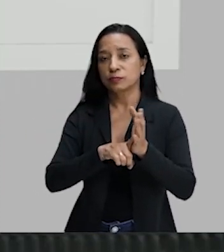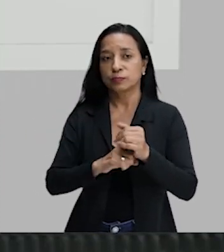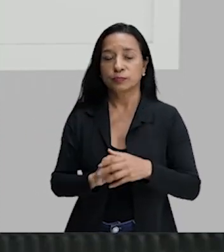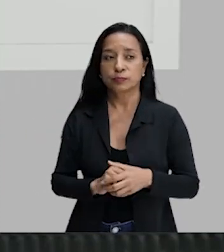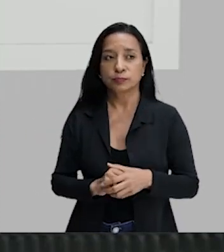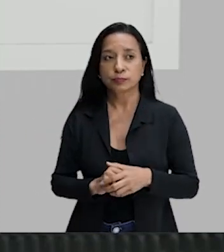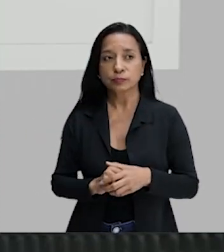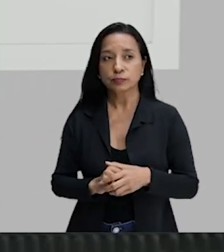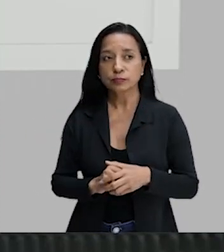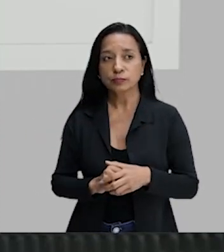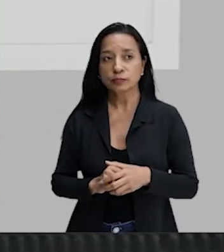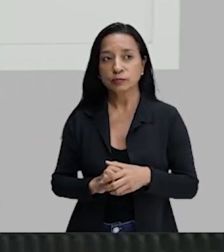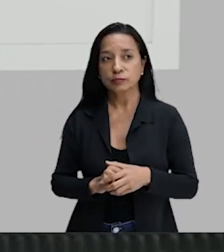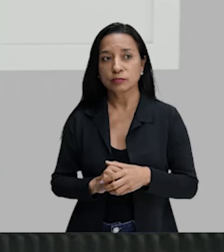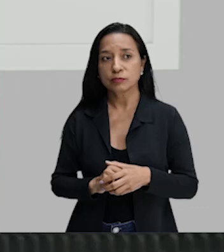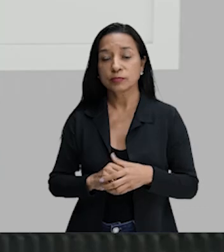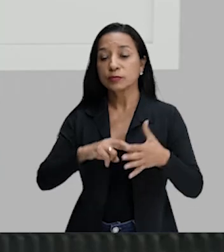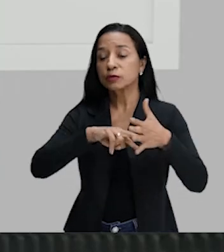x1